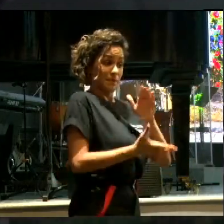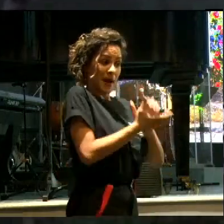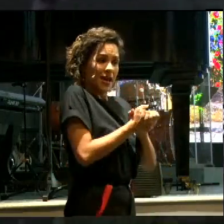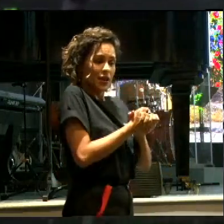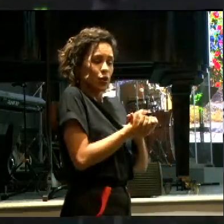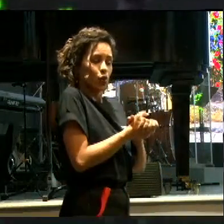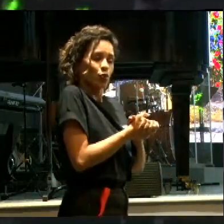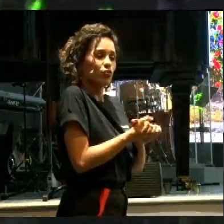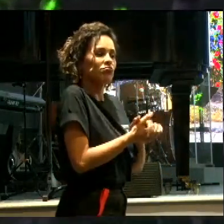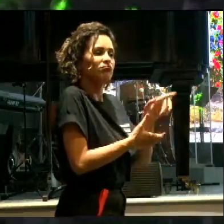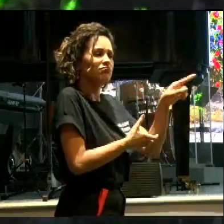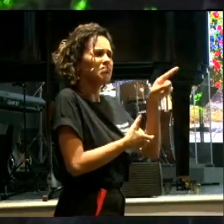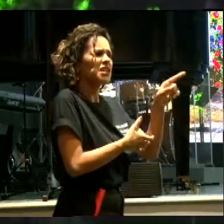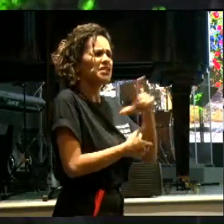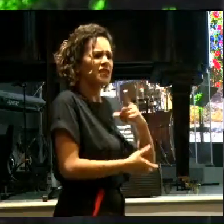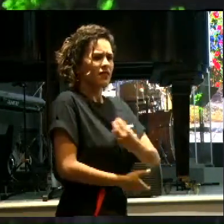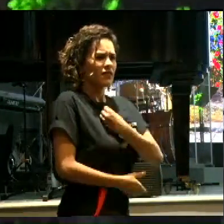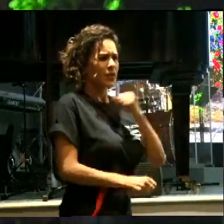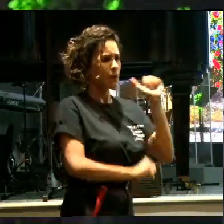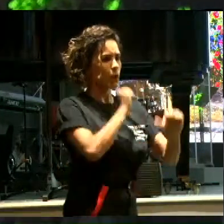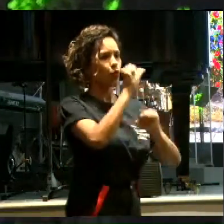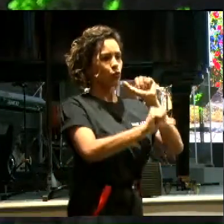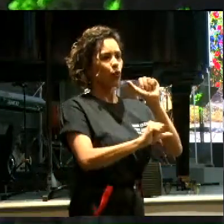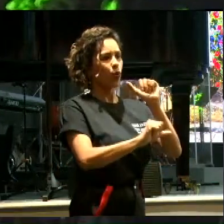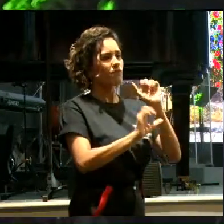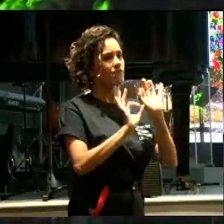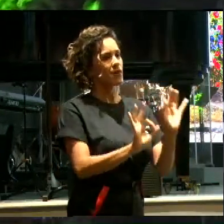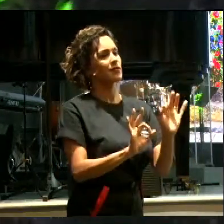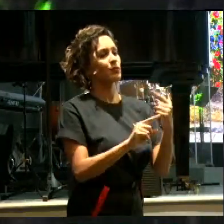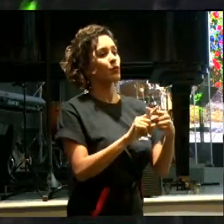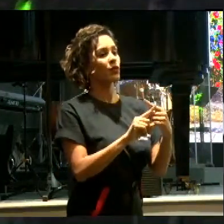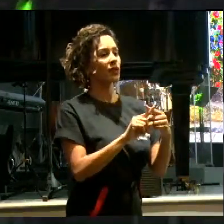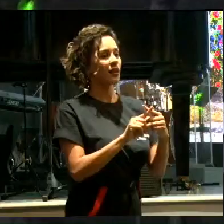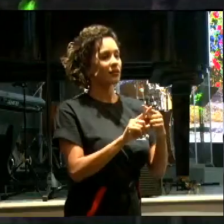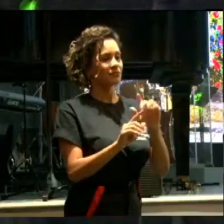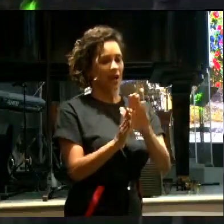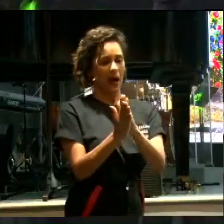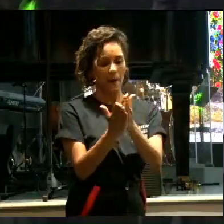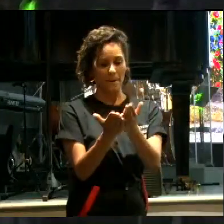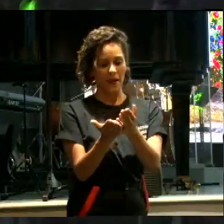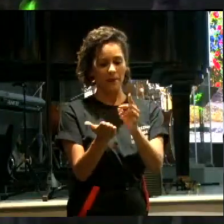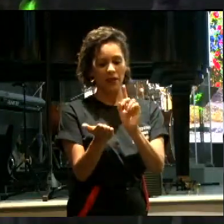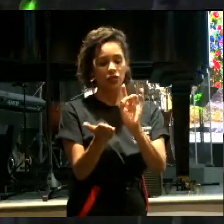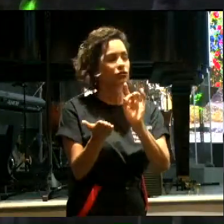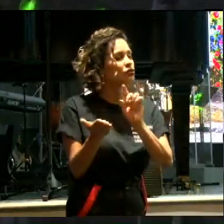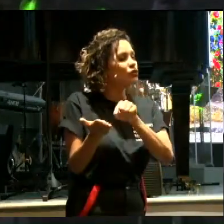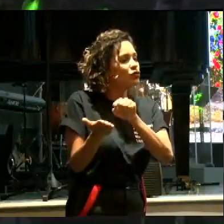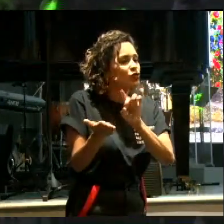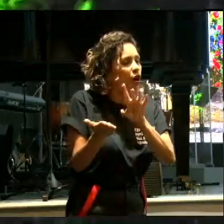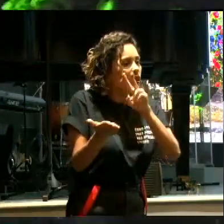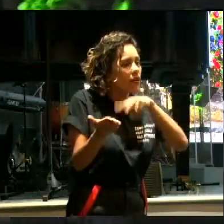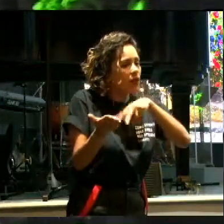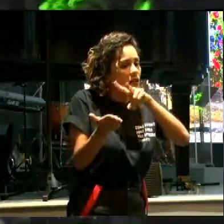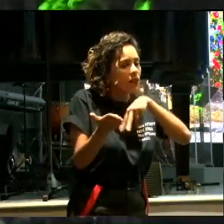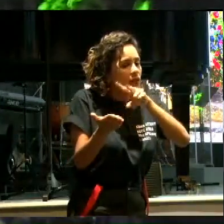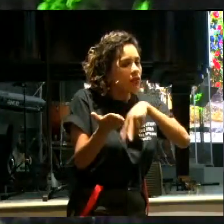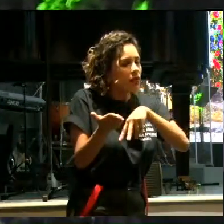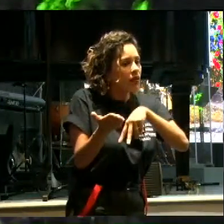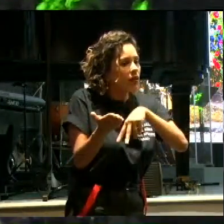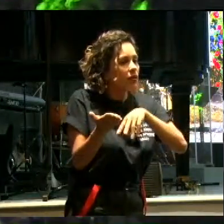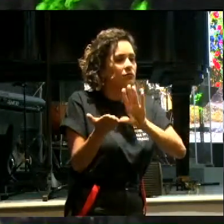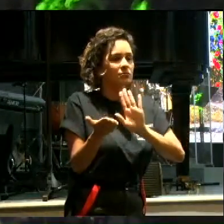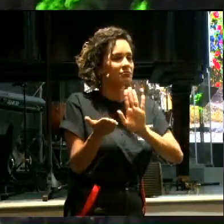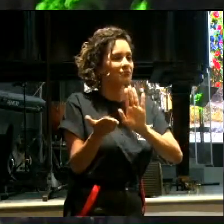decidiu ler aquela Bíblia ali, não como um livro, mas como palavra de vida